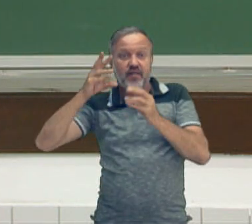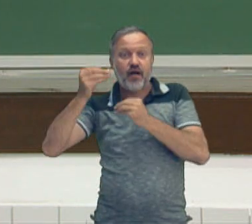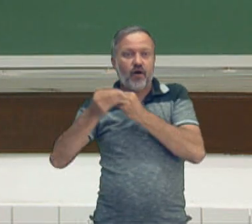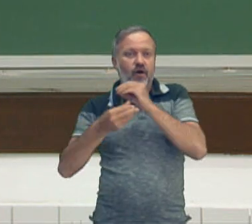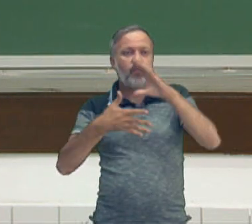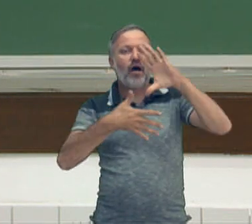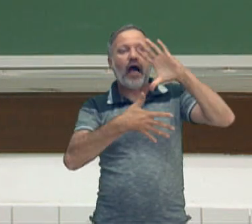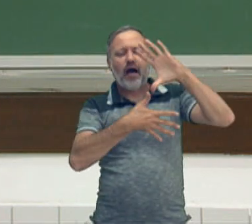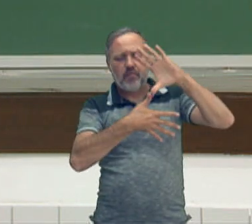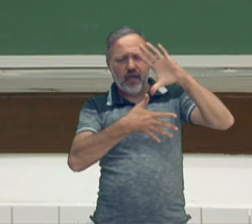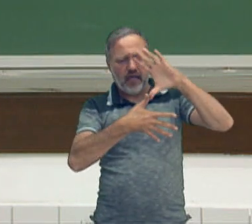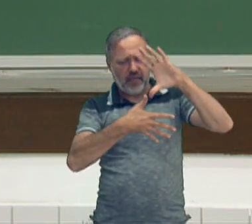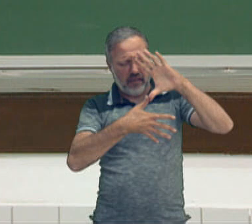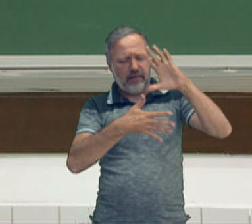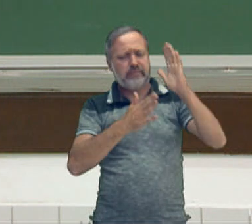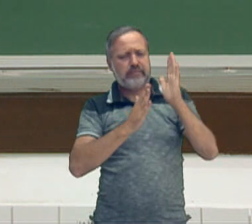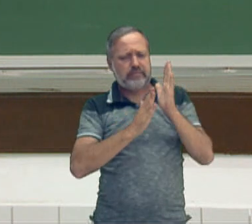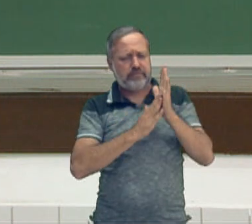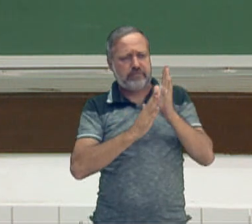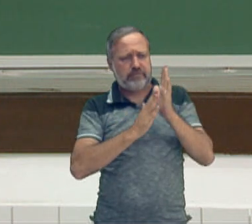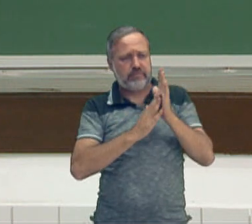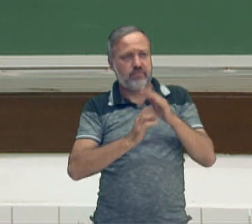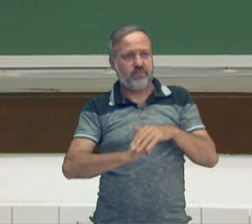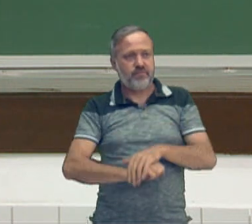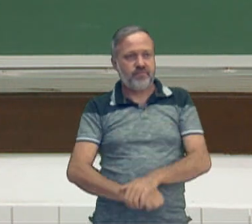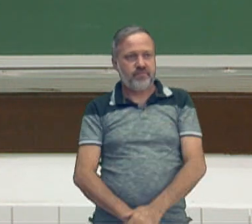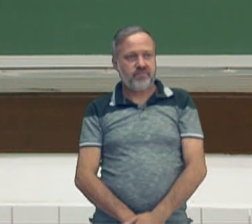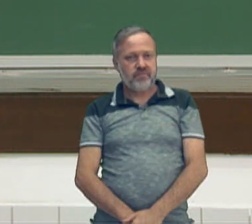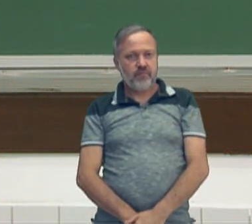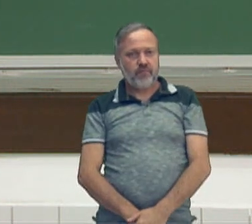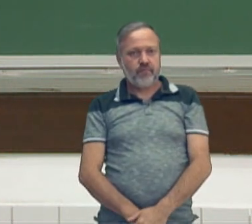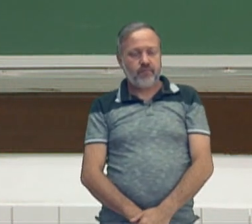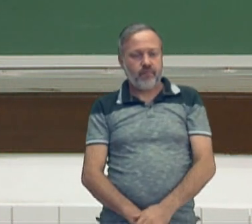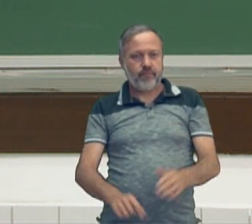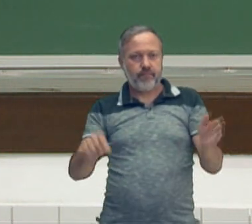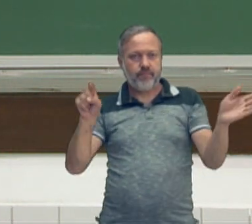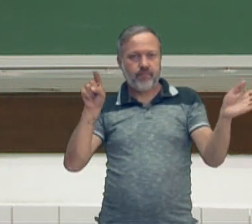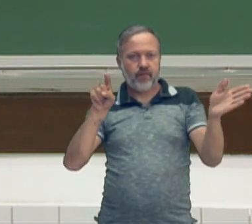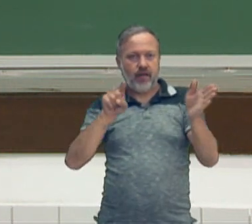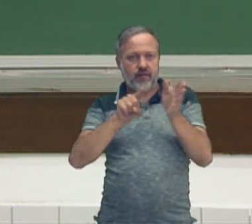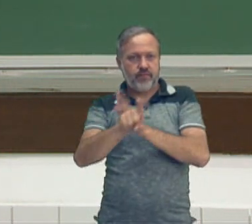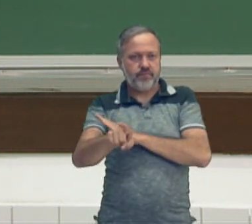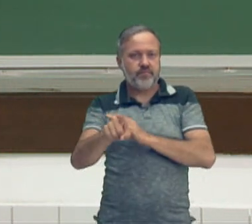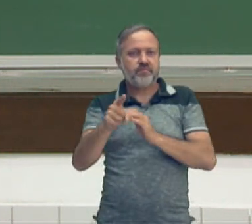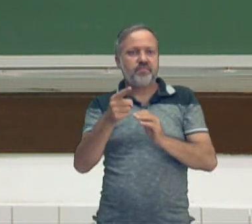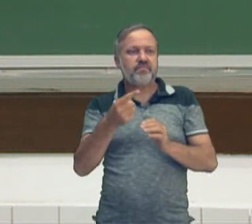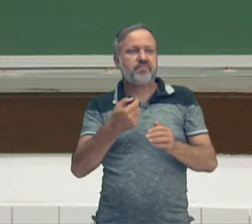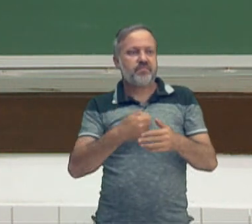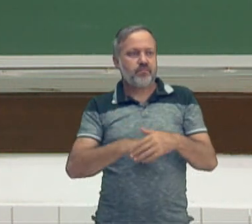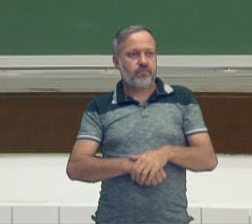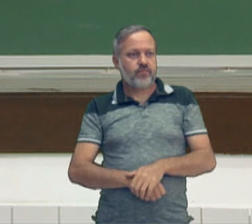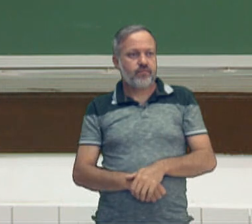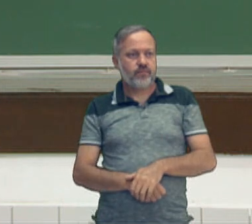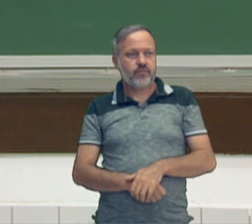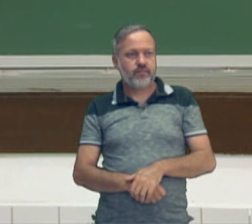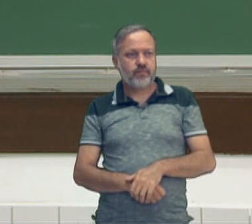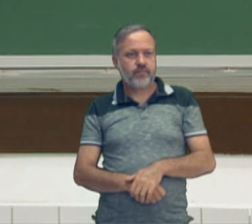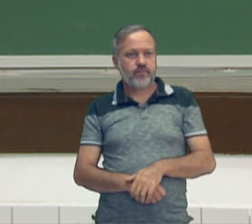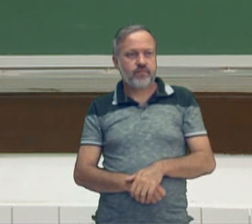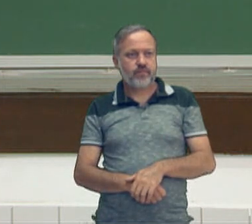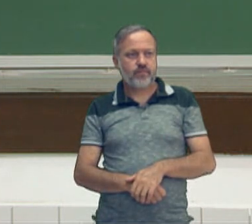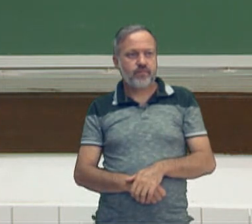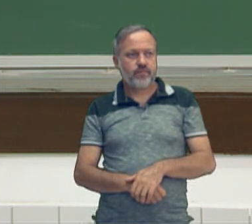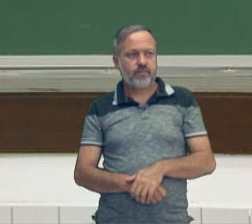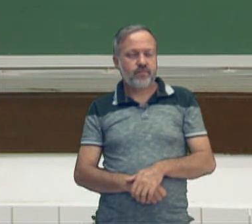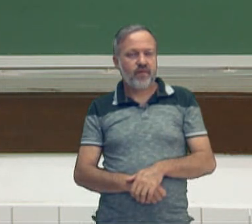beleza? E com essa base, já vamos fazer o nosso primeiro quiz. Deixo para você aí essa